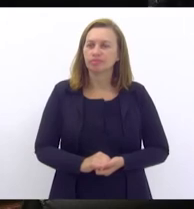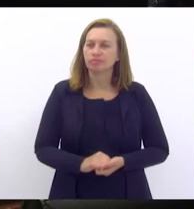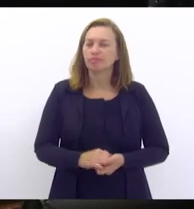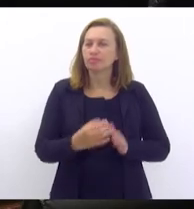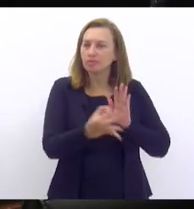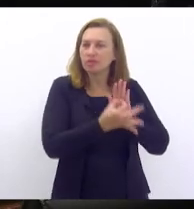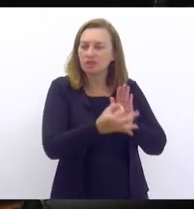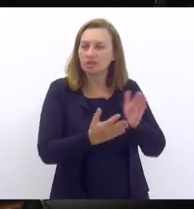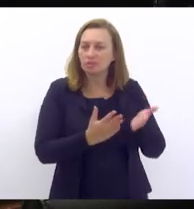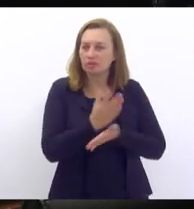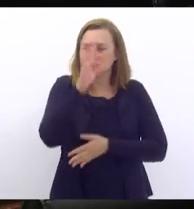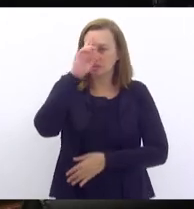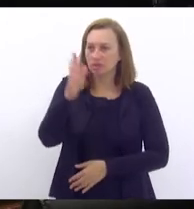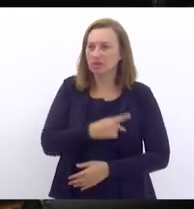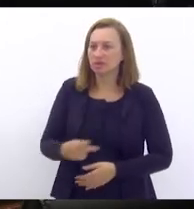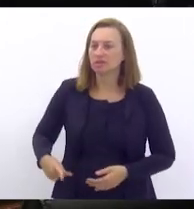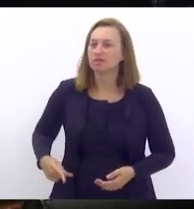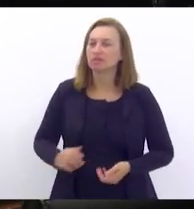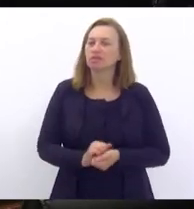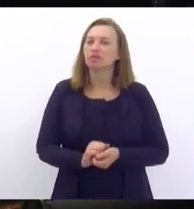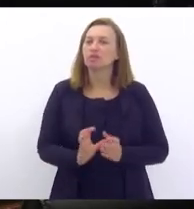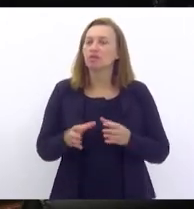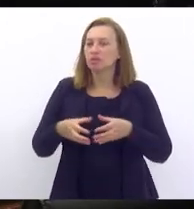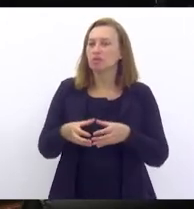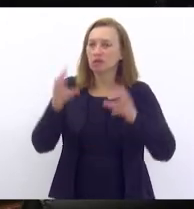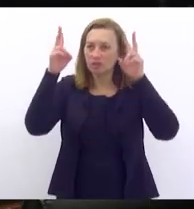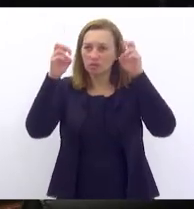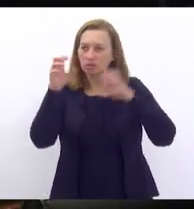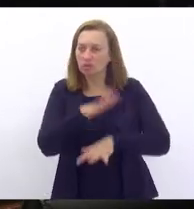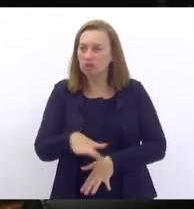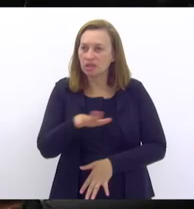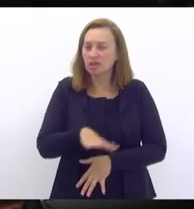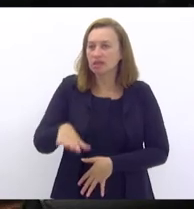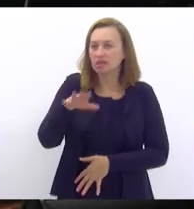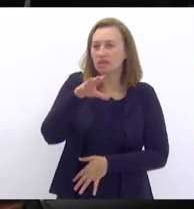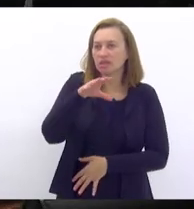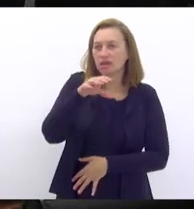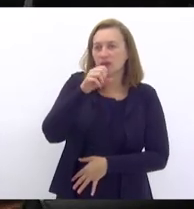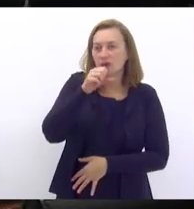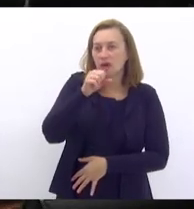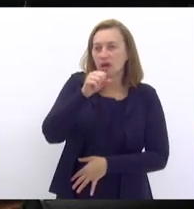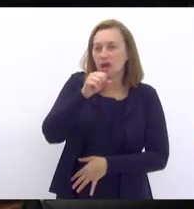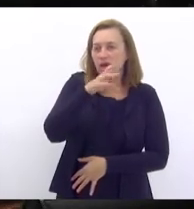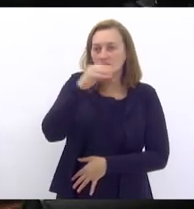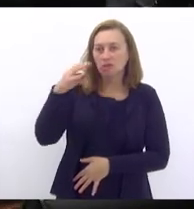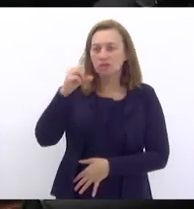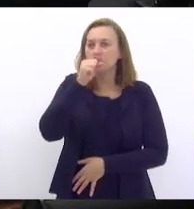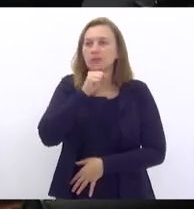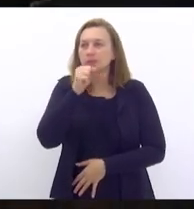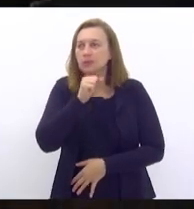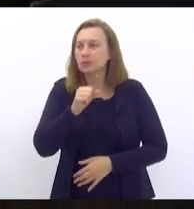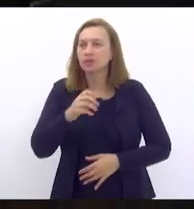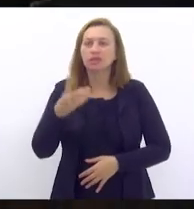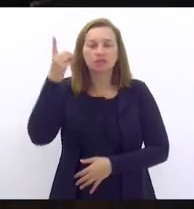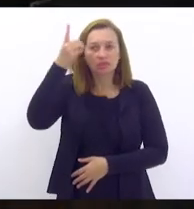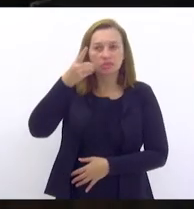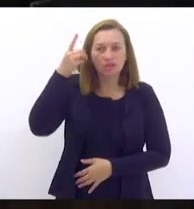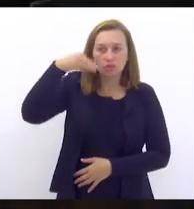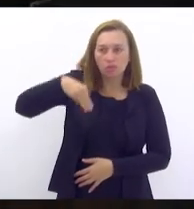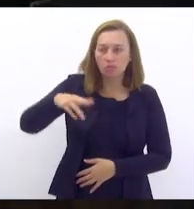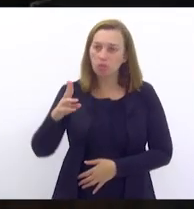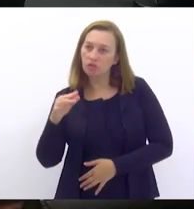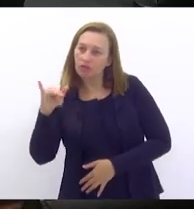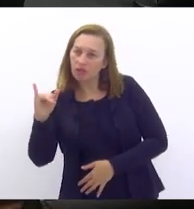Parecer favorável, presidente. Pela Comissão de Assuntos da Criança, Adolescente e da Pessoa Idosa, deputado Munir